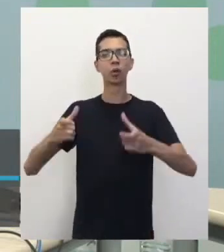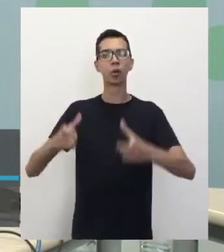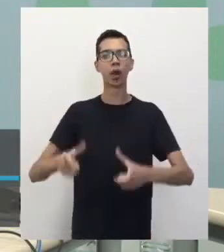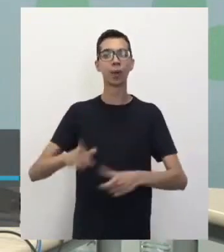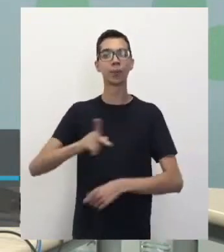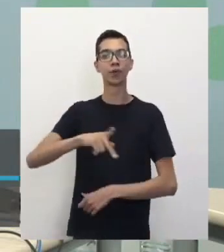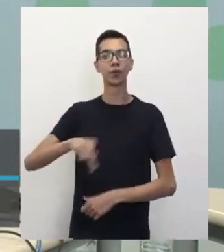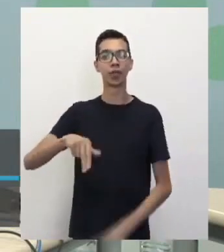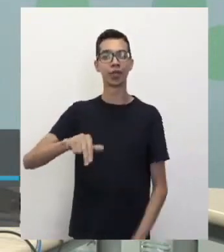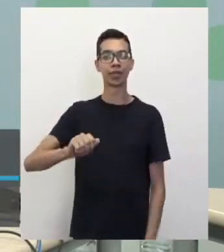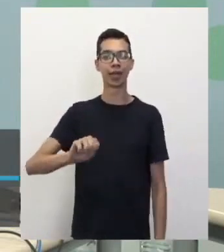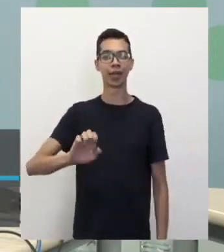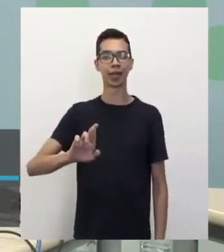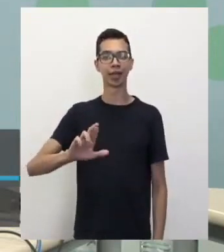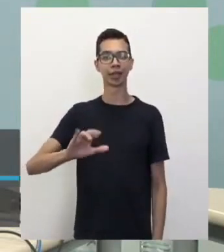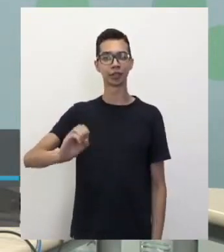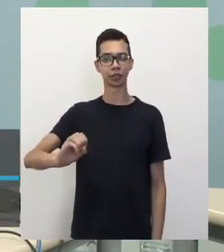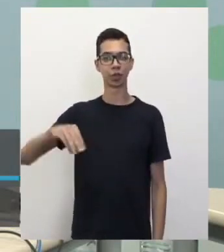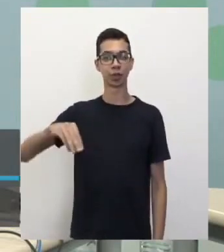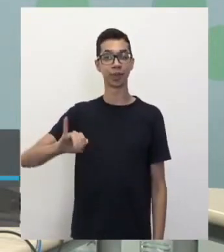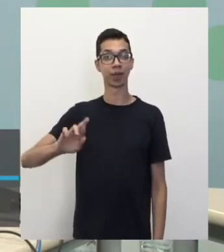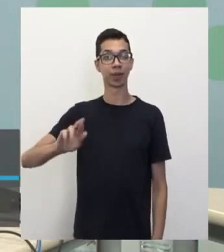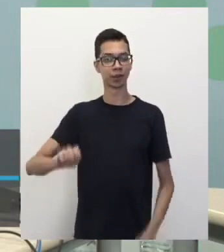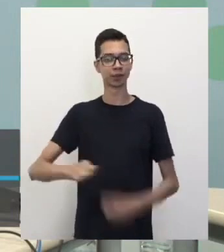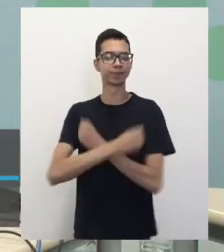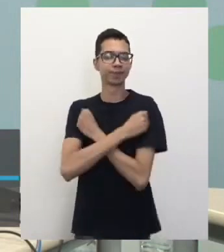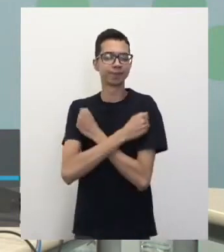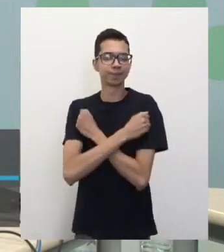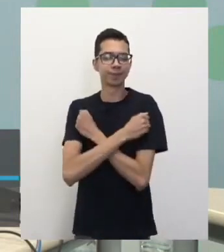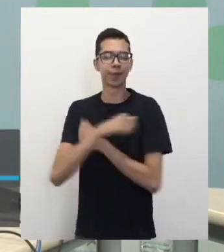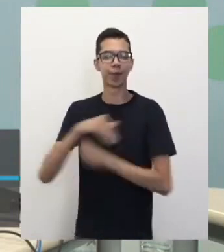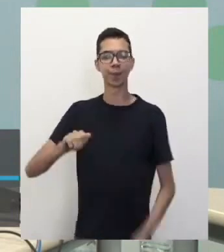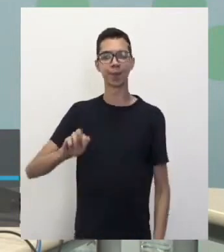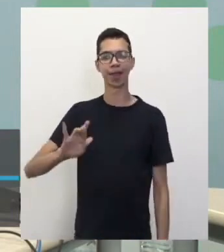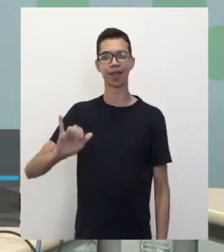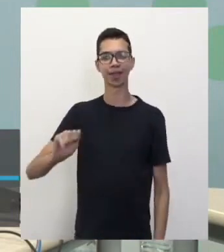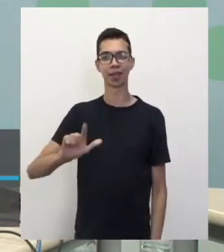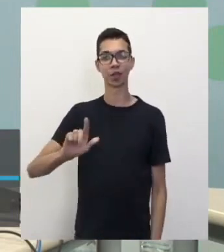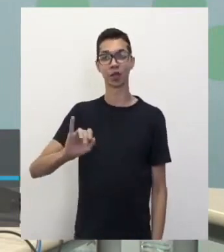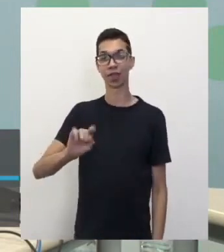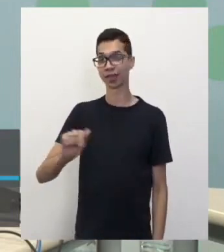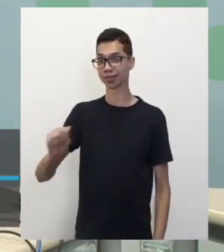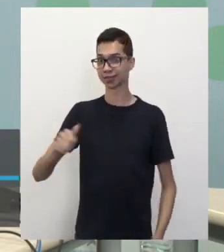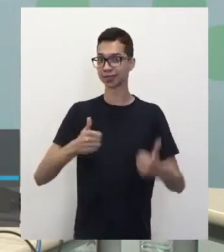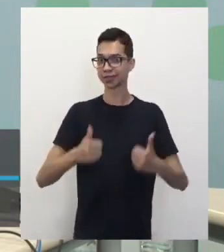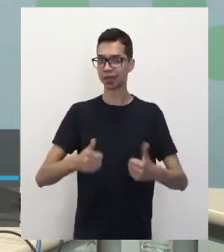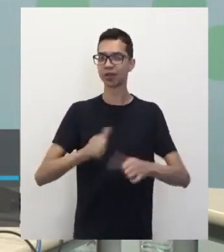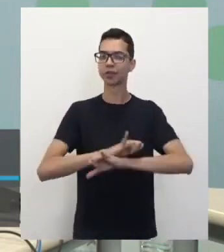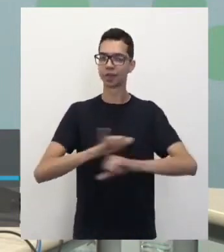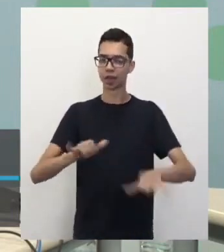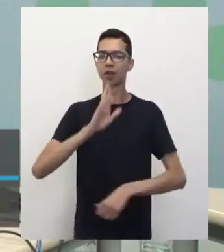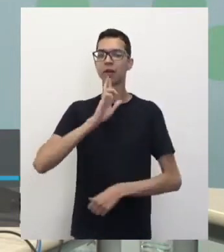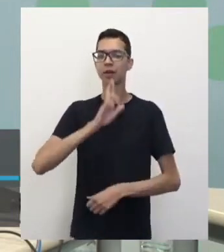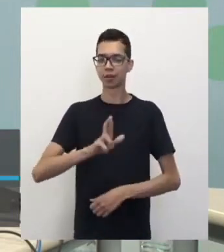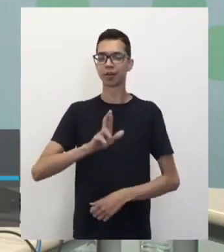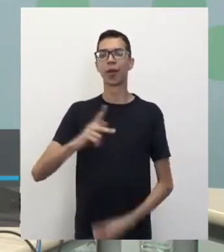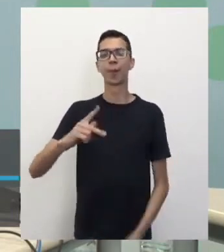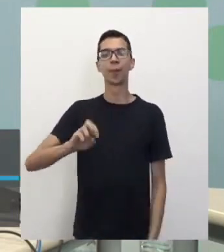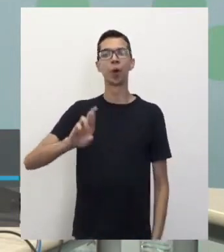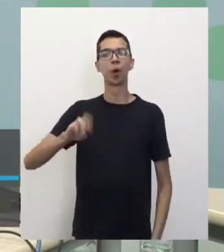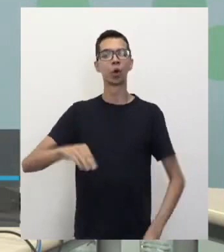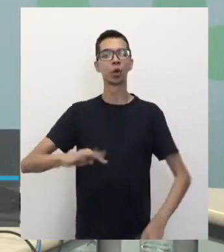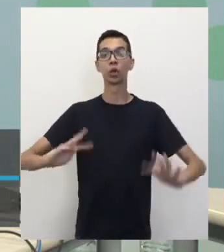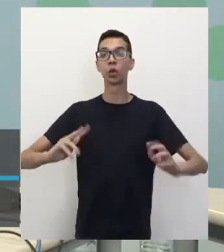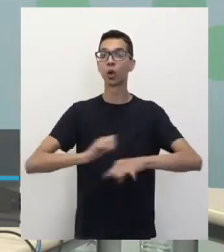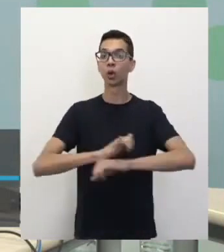Naerson Miranda. Um abraço para a aluna Maria Luísa, ela pediu aqui, então vamos mandar. Mandando porém, tá? E todos os outros respondendo